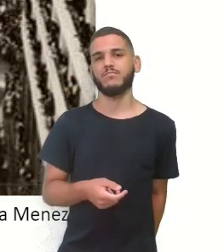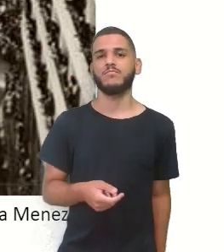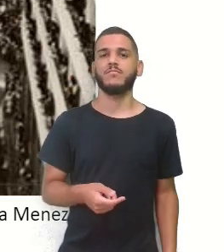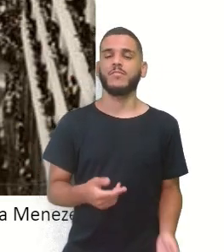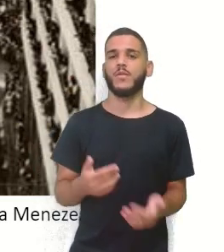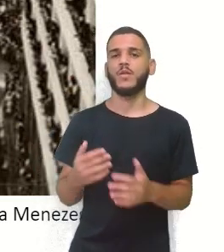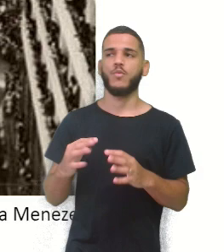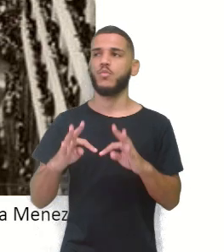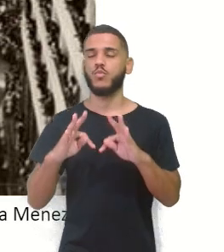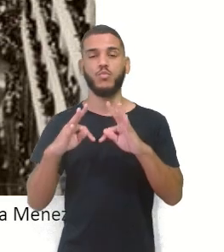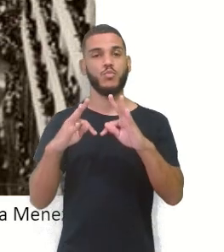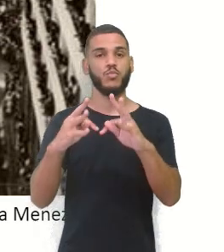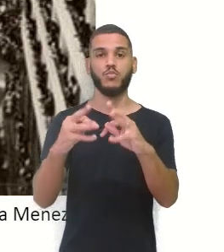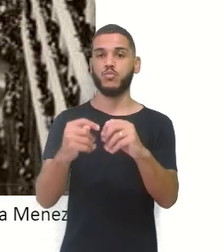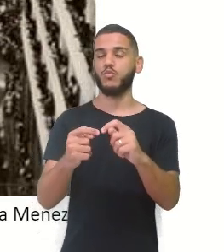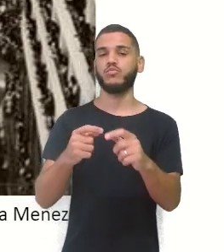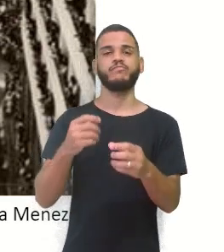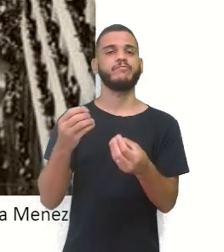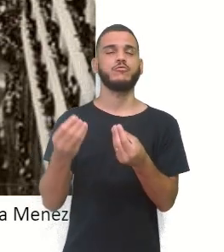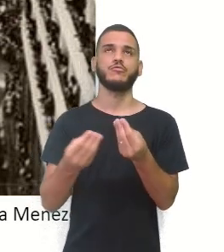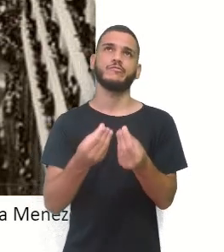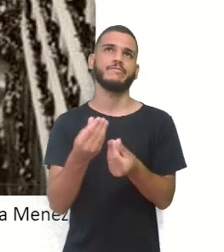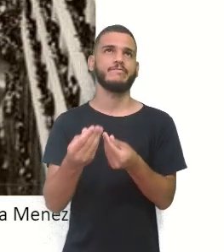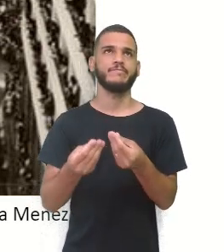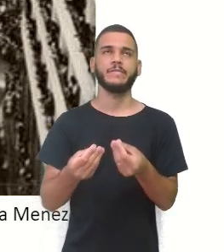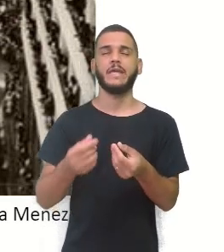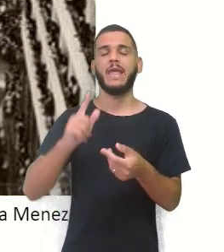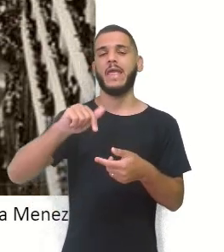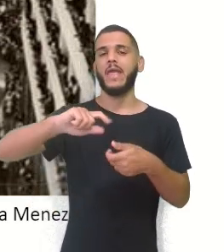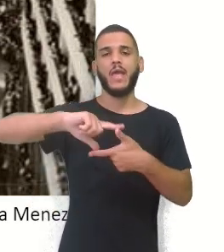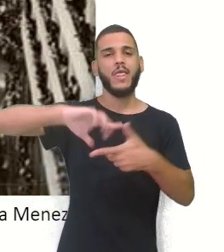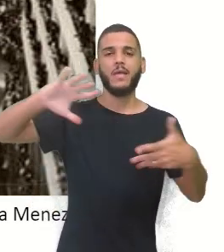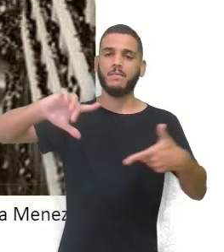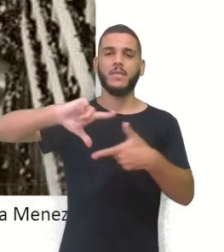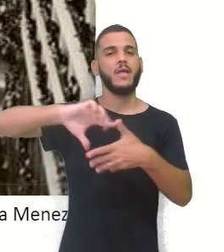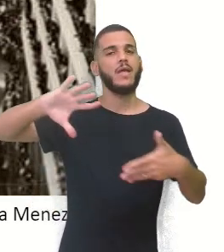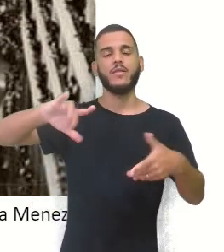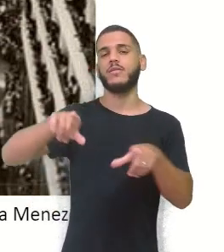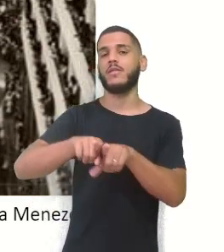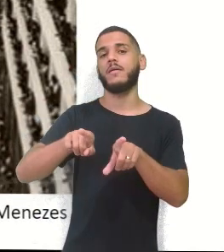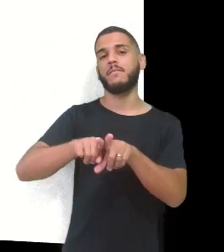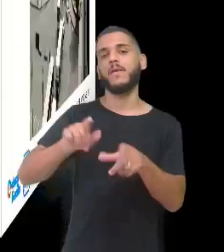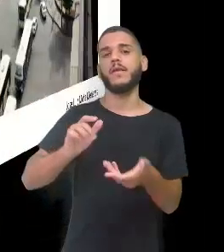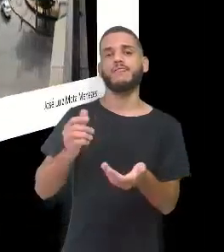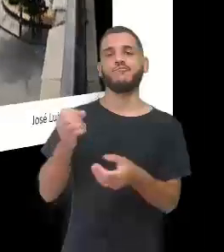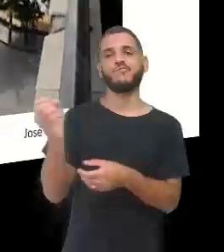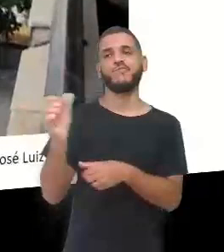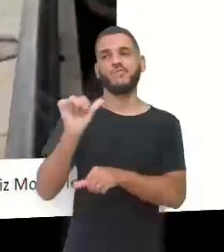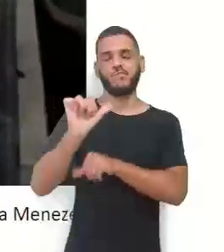tudo foi mais modernizado, vamos dizer assim, adaptado à vida, né, moderna. Sim.